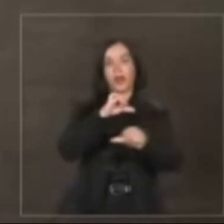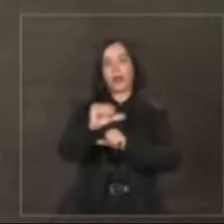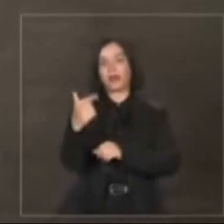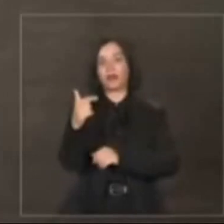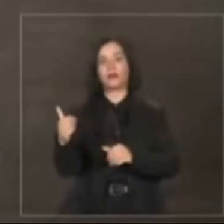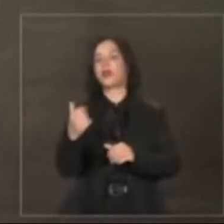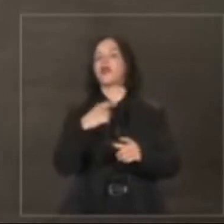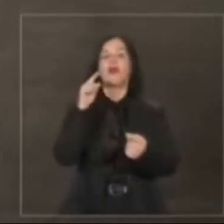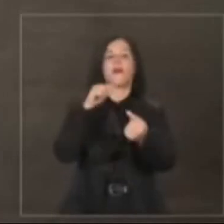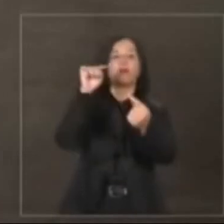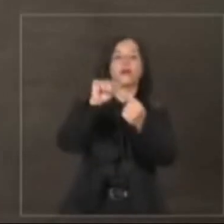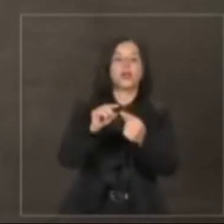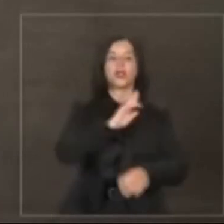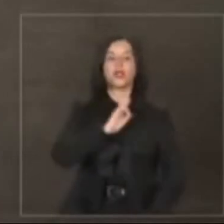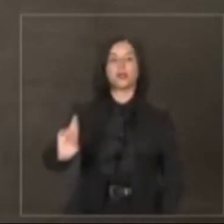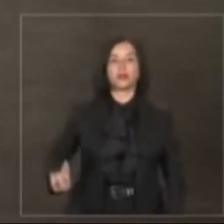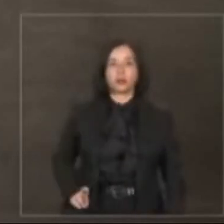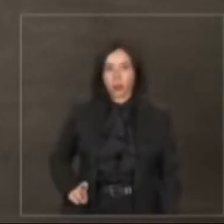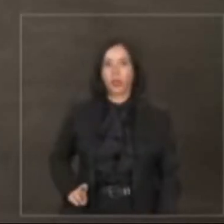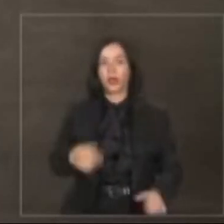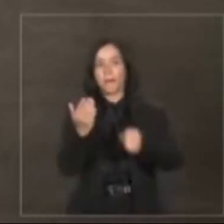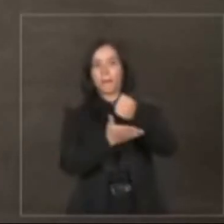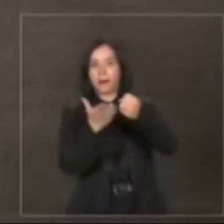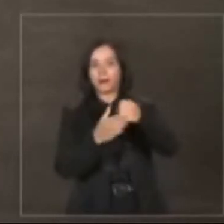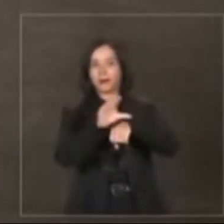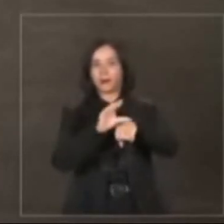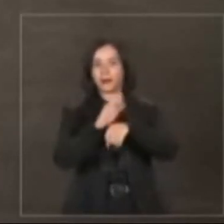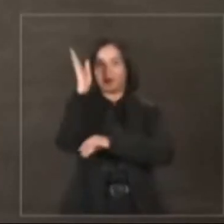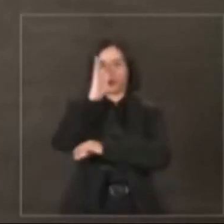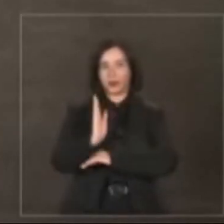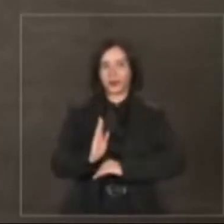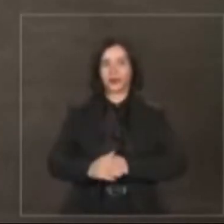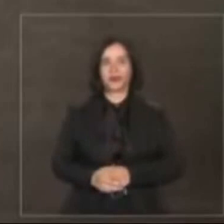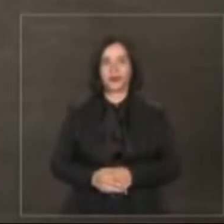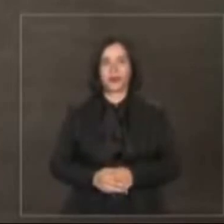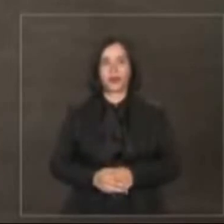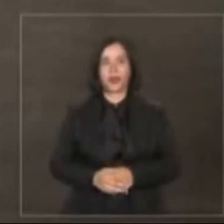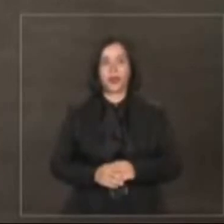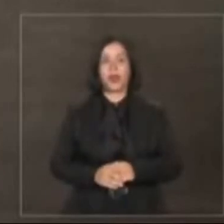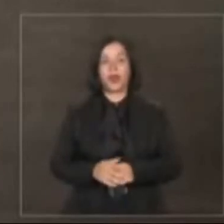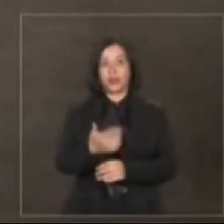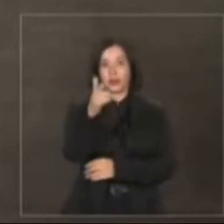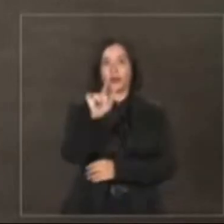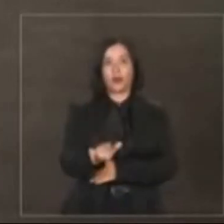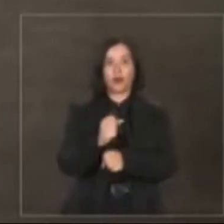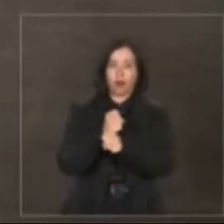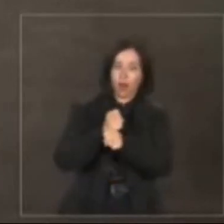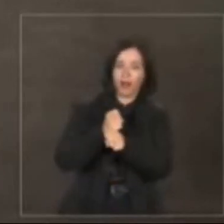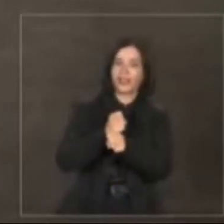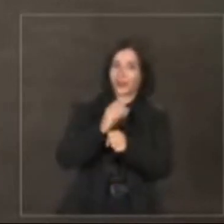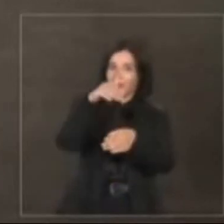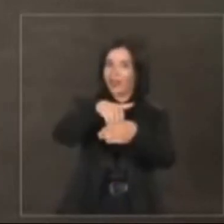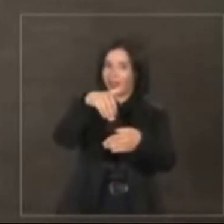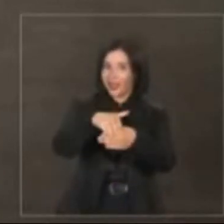não haver mudança nos objetivos republicanos, base da Constituição brasileira. Mais uma vez, é ano de